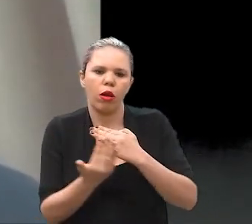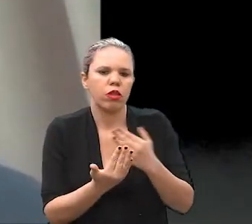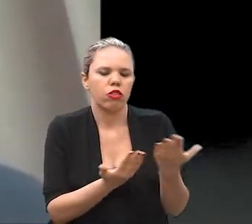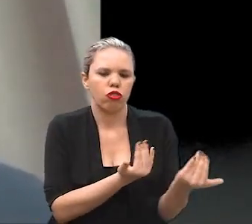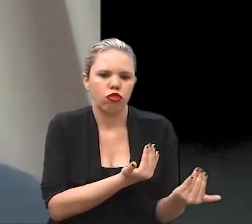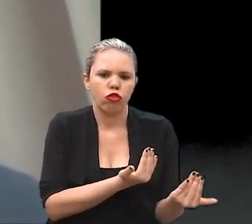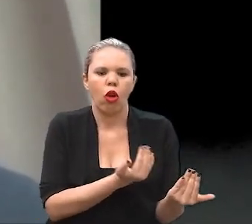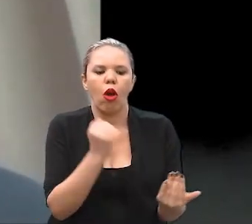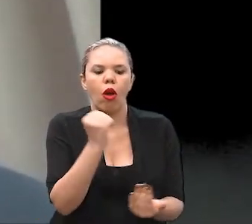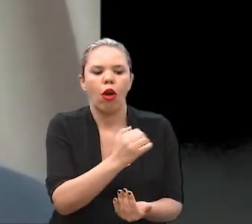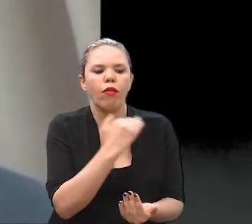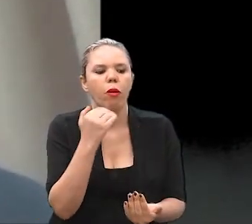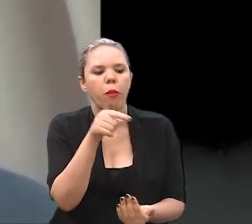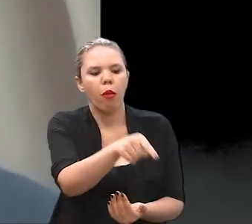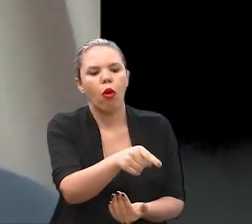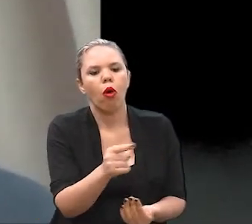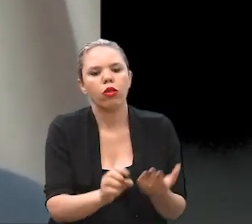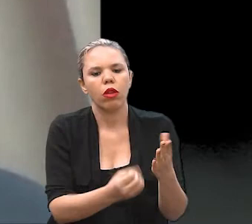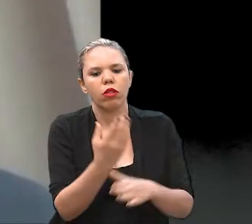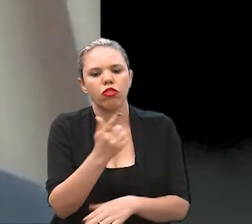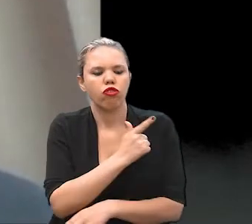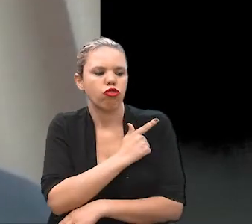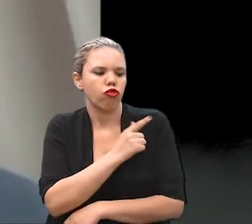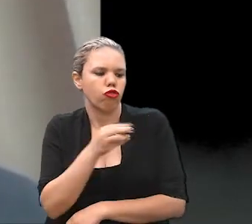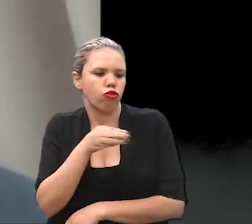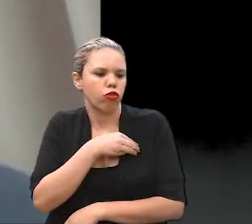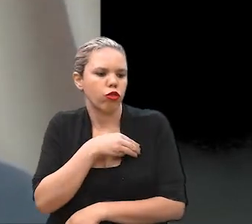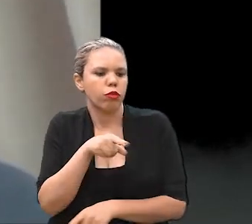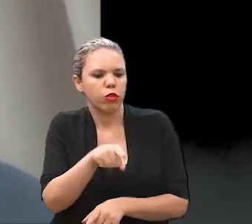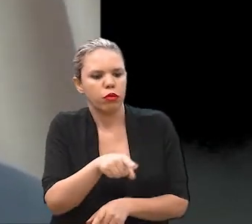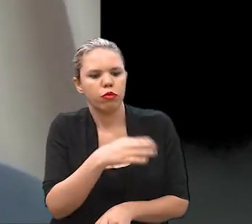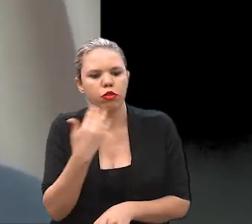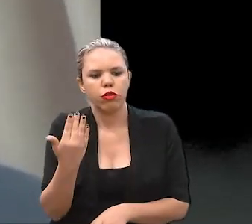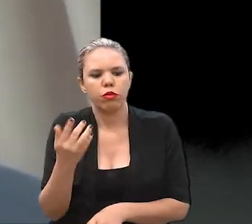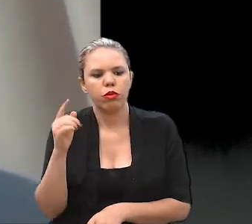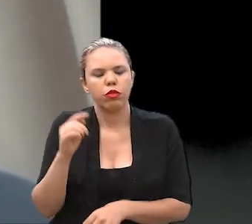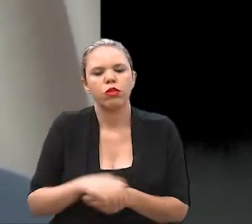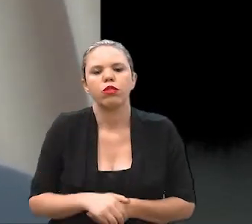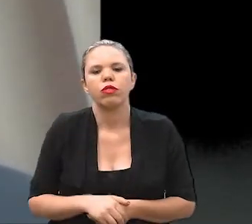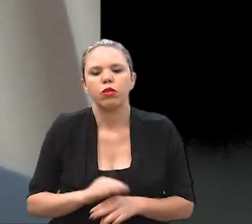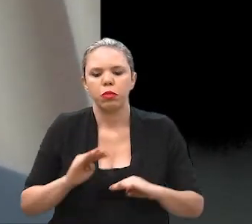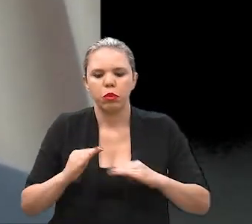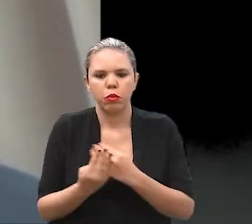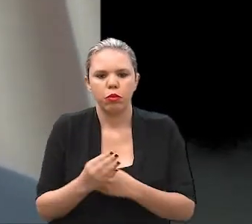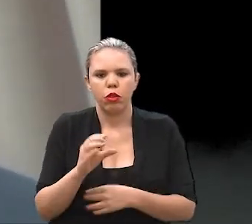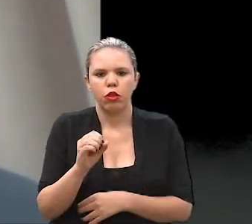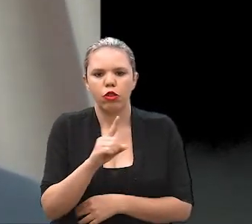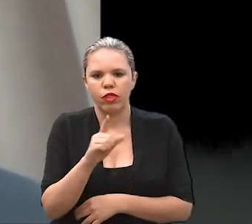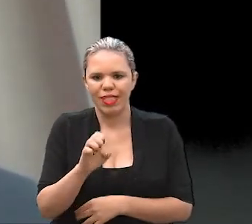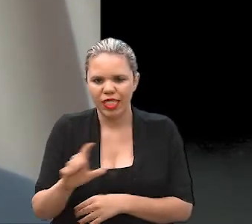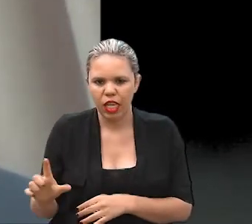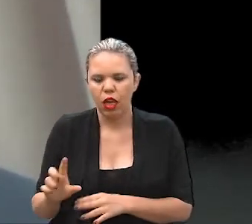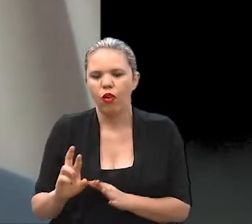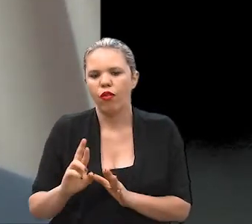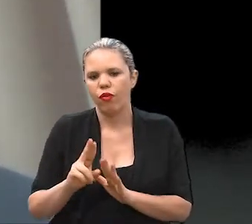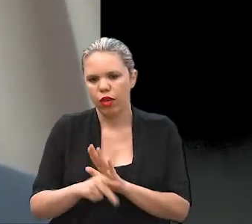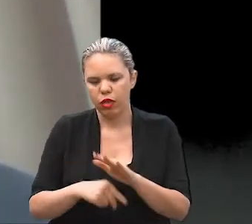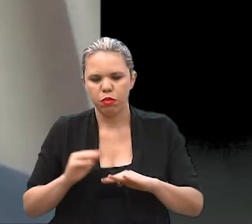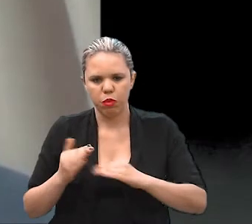jovem assassinado pela Guarda Municipal no Loziel, Monte Cristo, Gleba B. Eu acho que